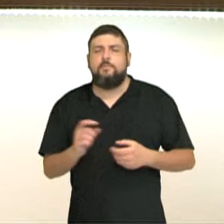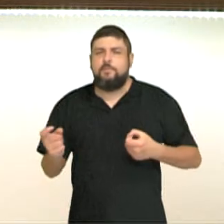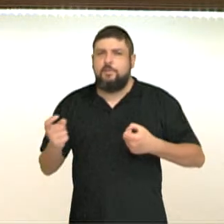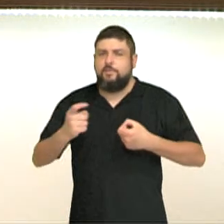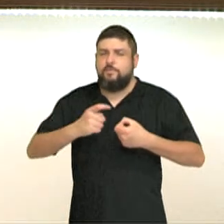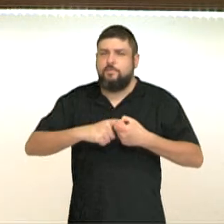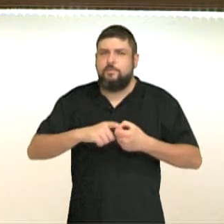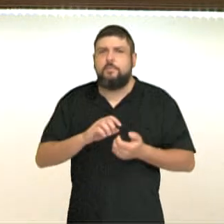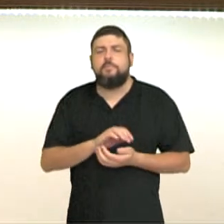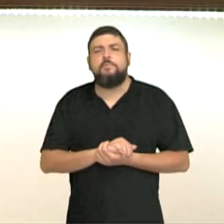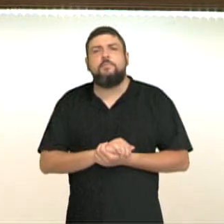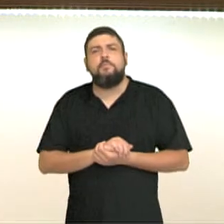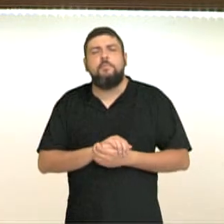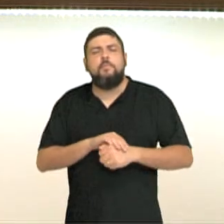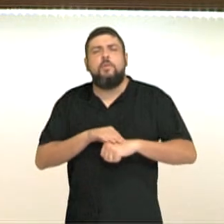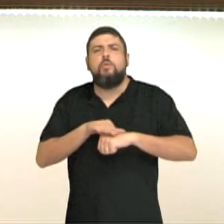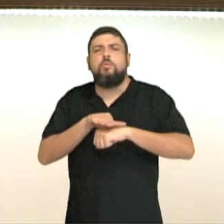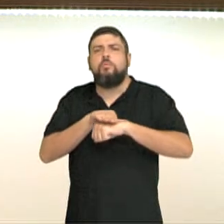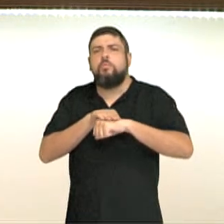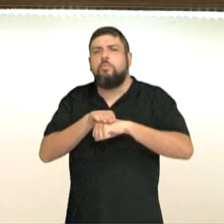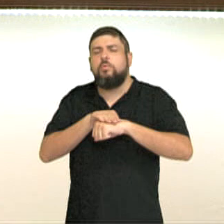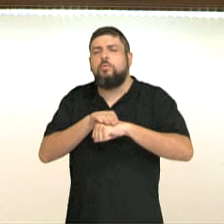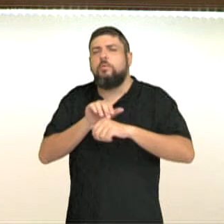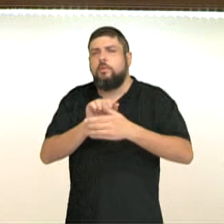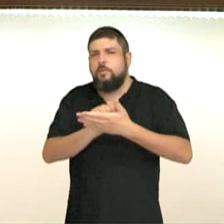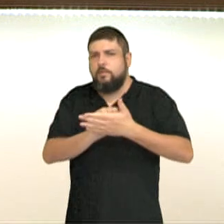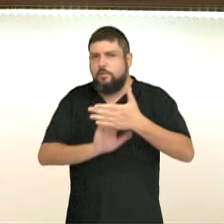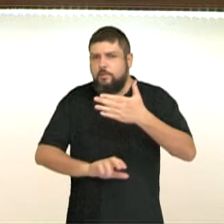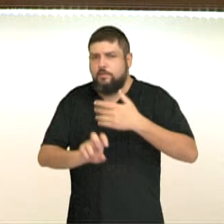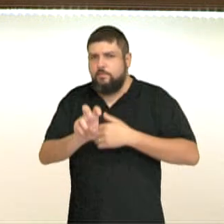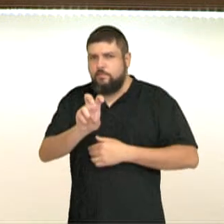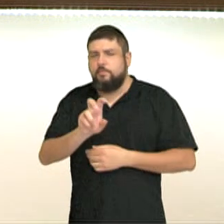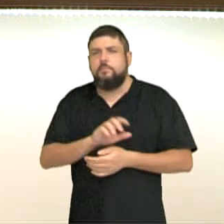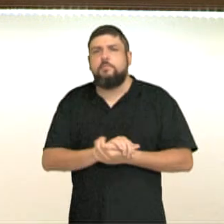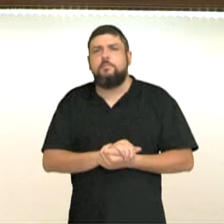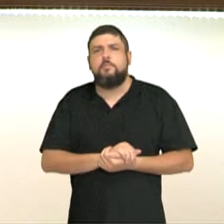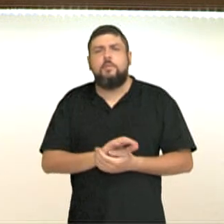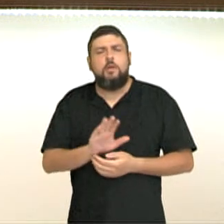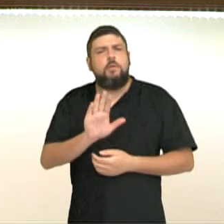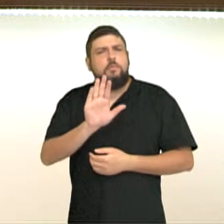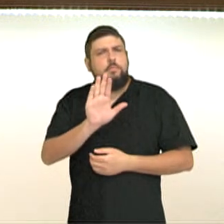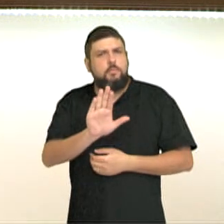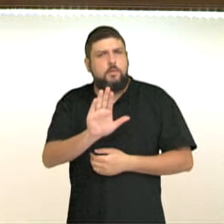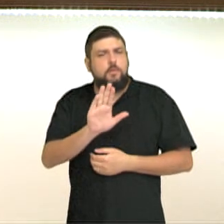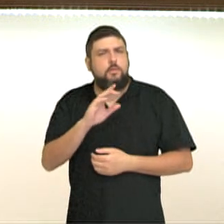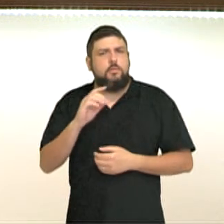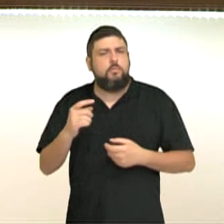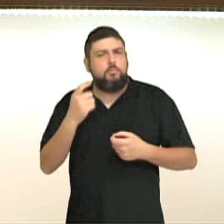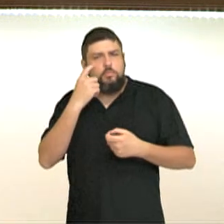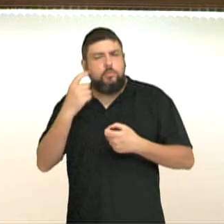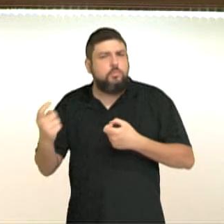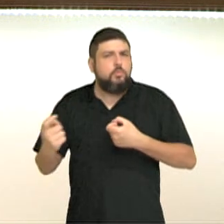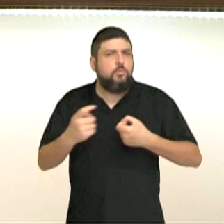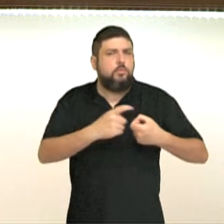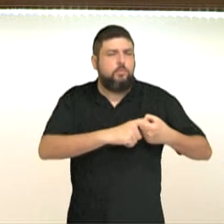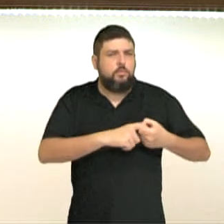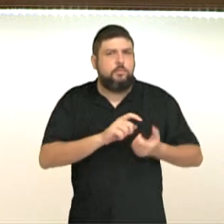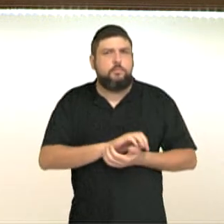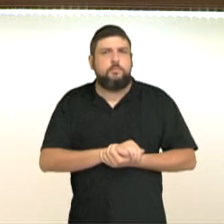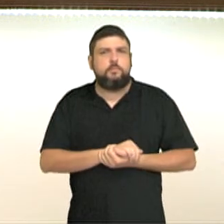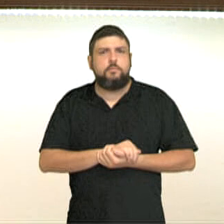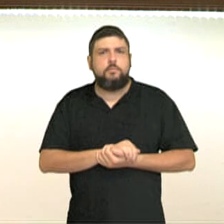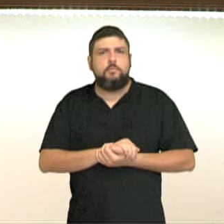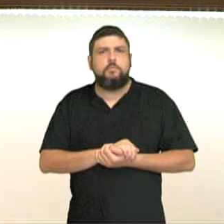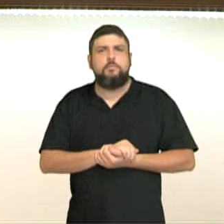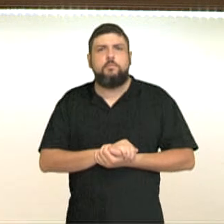Voltei conversar contigo sobre a atividade 5. Antes, porém, dá uma olhadinha aqui, ó, retomando, né? Então, quando eu